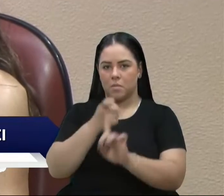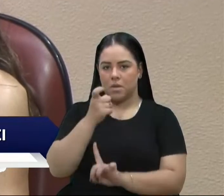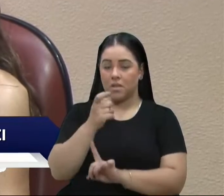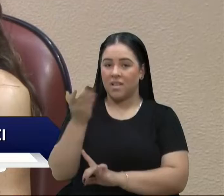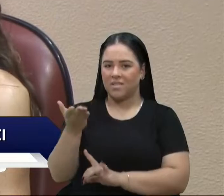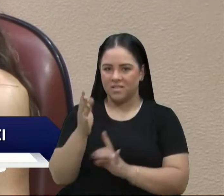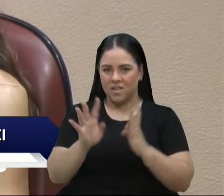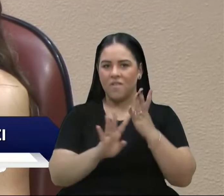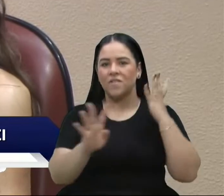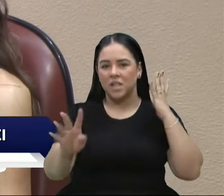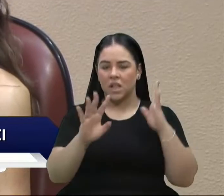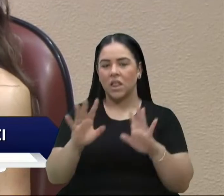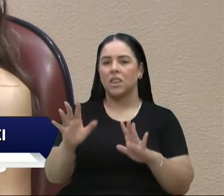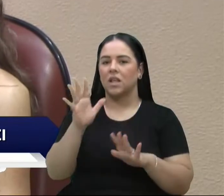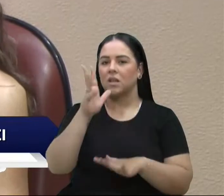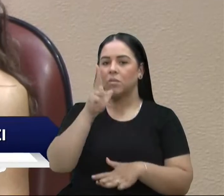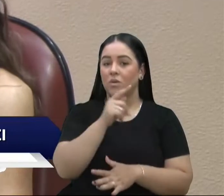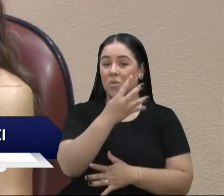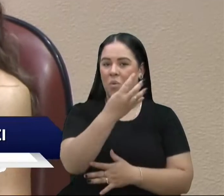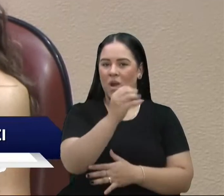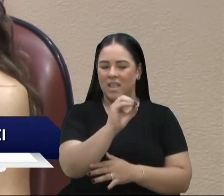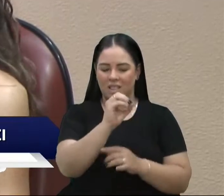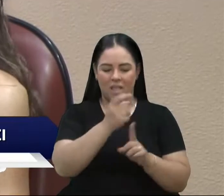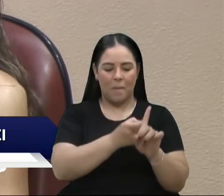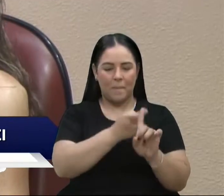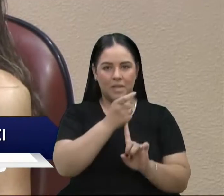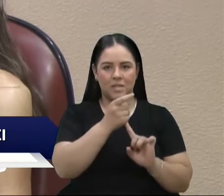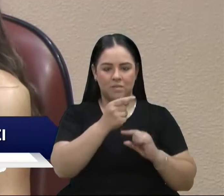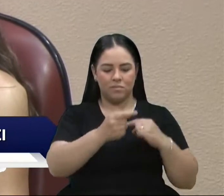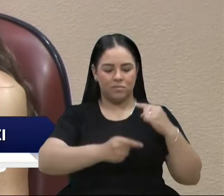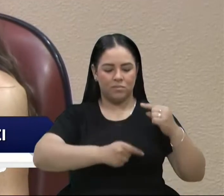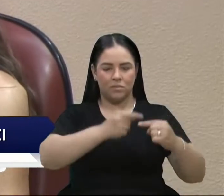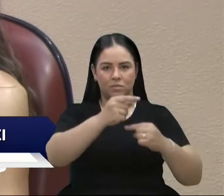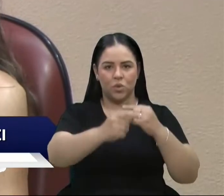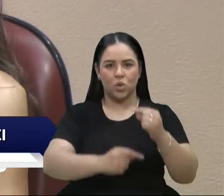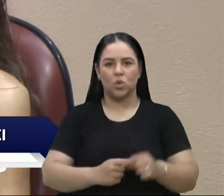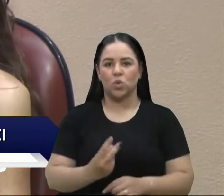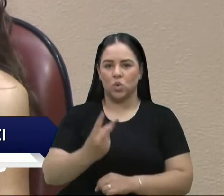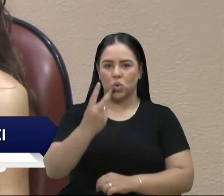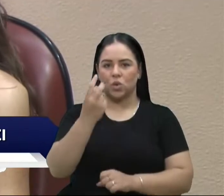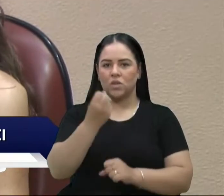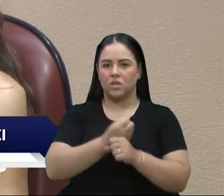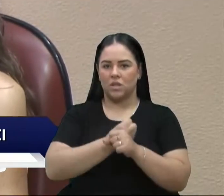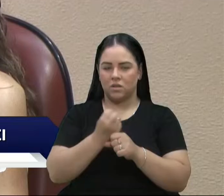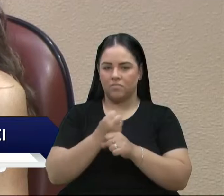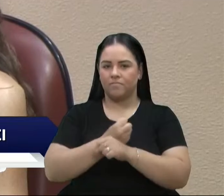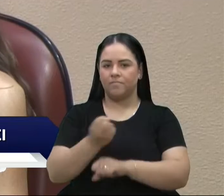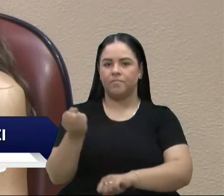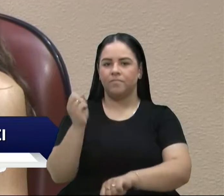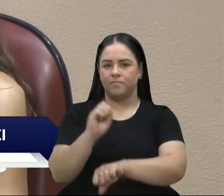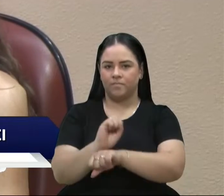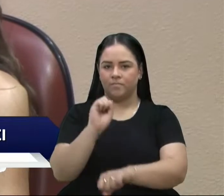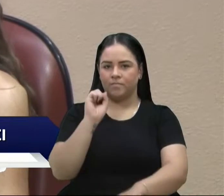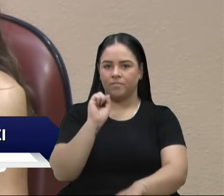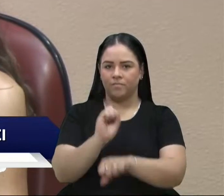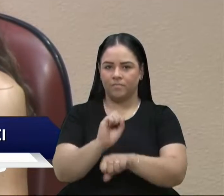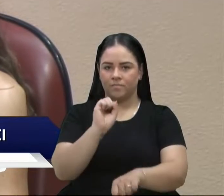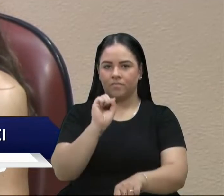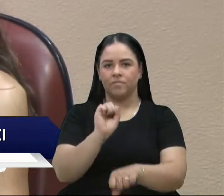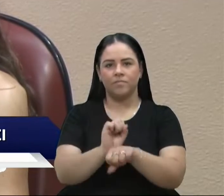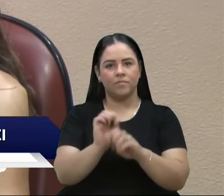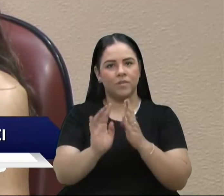aqui está demorando 40 meses para girar. Mais de 2 anos o paciente acaba ficando em fila de espera